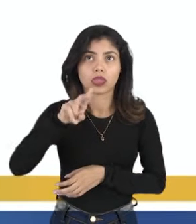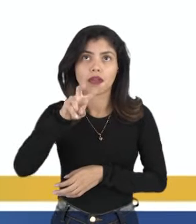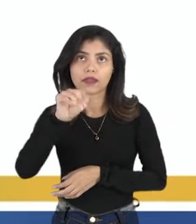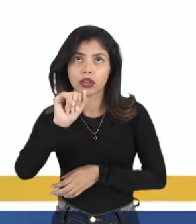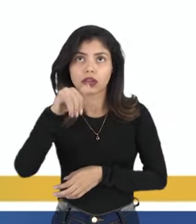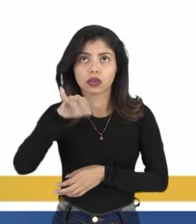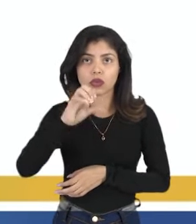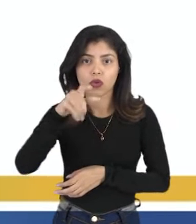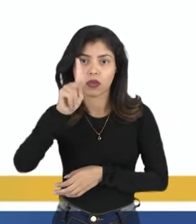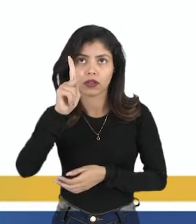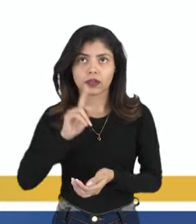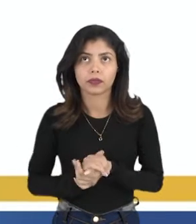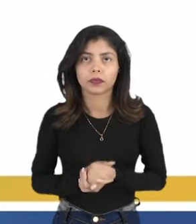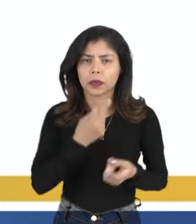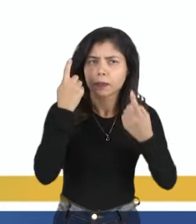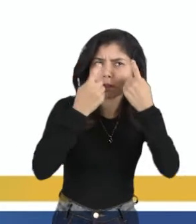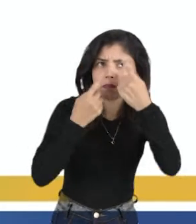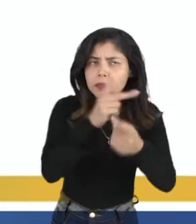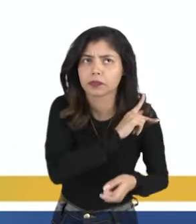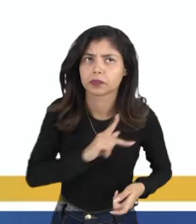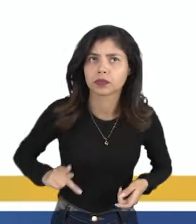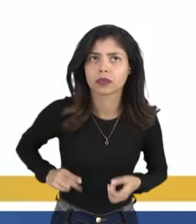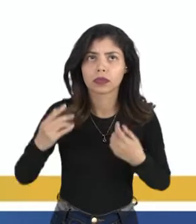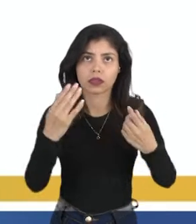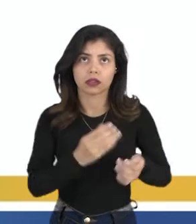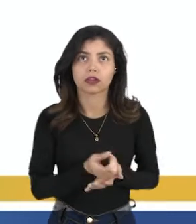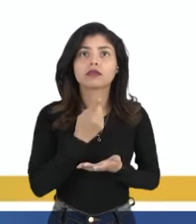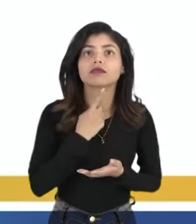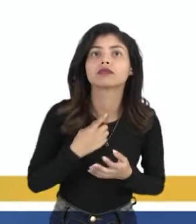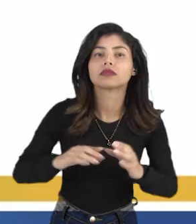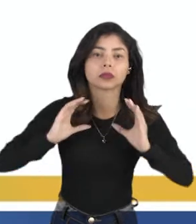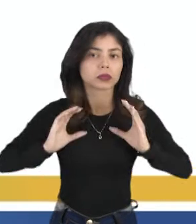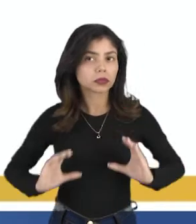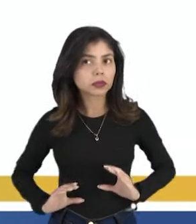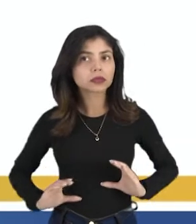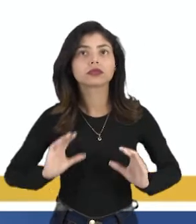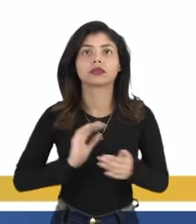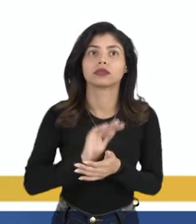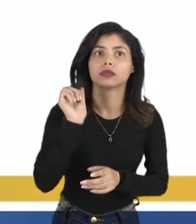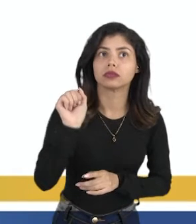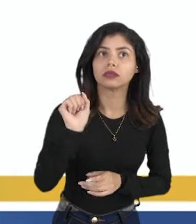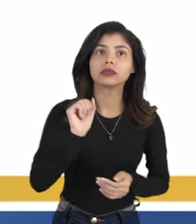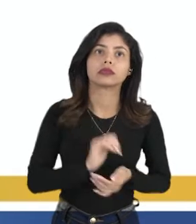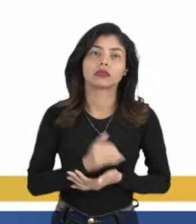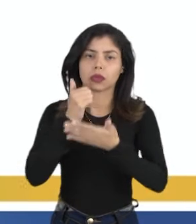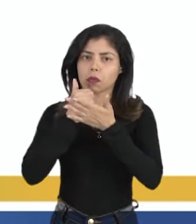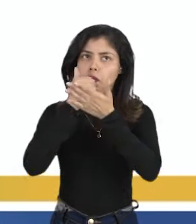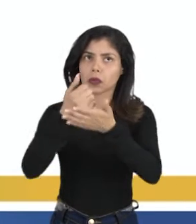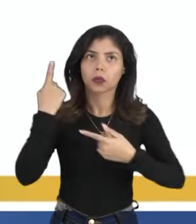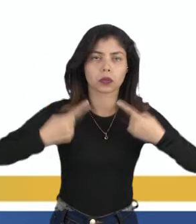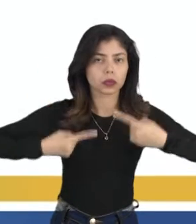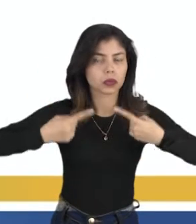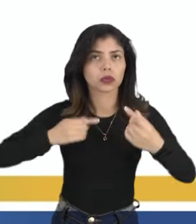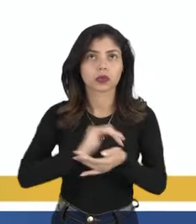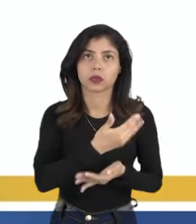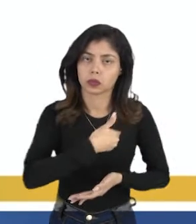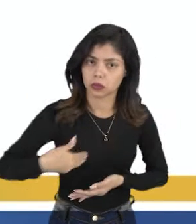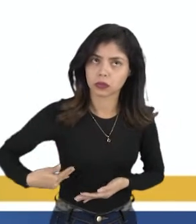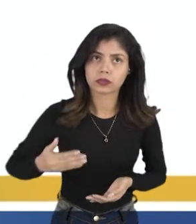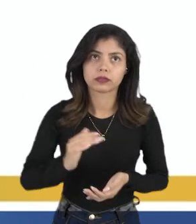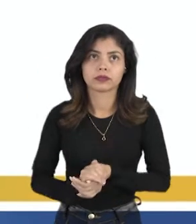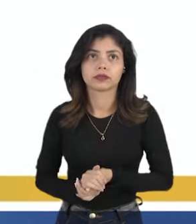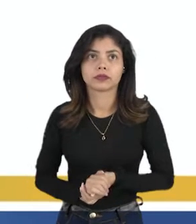Mujica expressa o desejo de que os cidadãos que vivem no Uruguai A. Apoiem as políticas